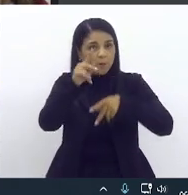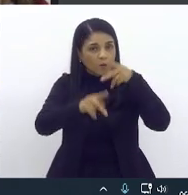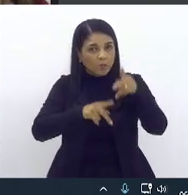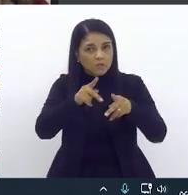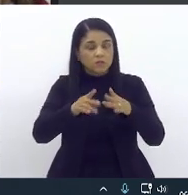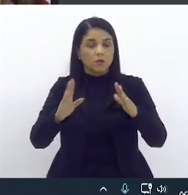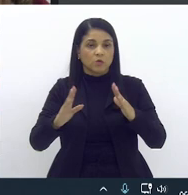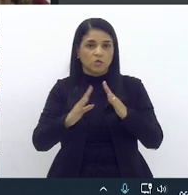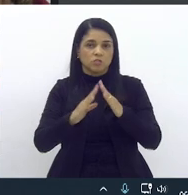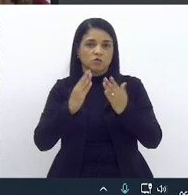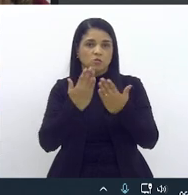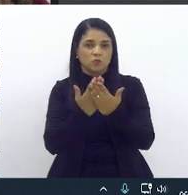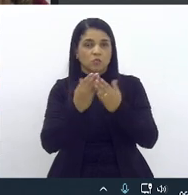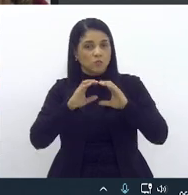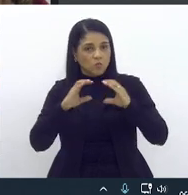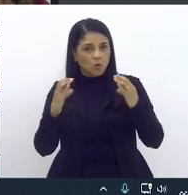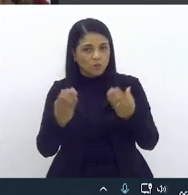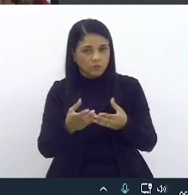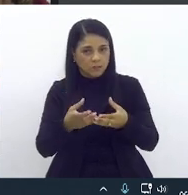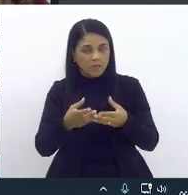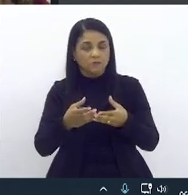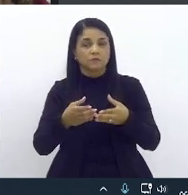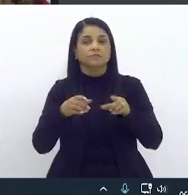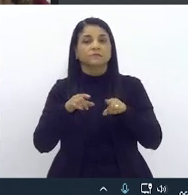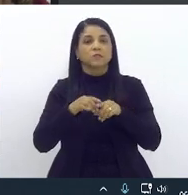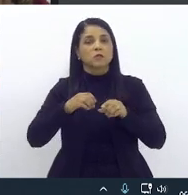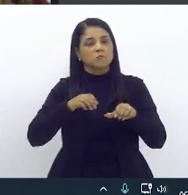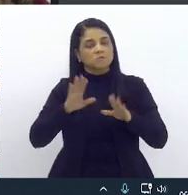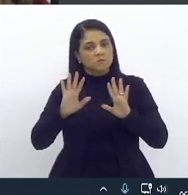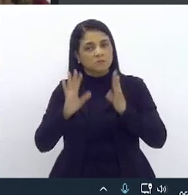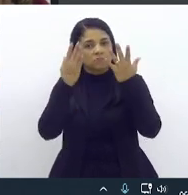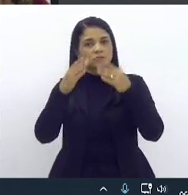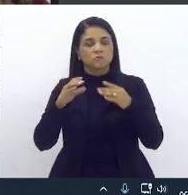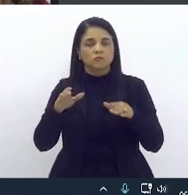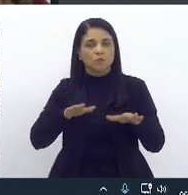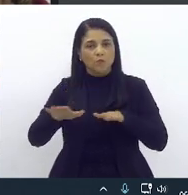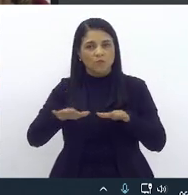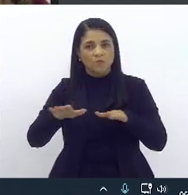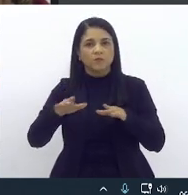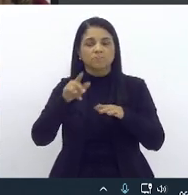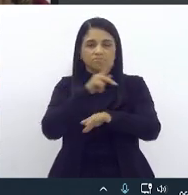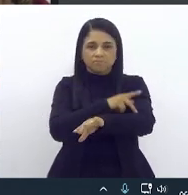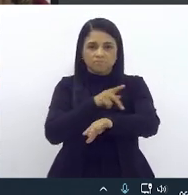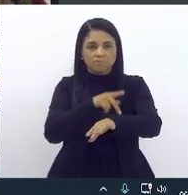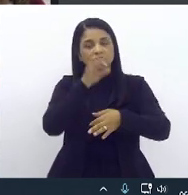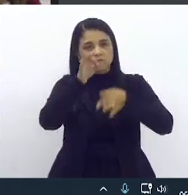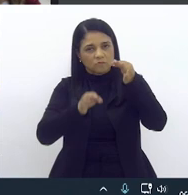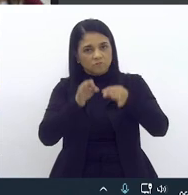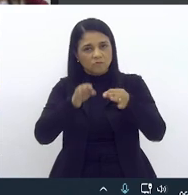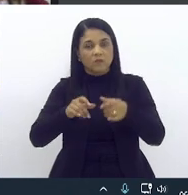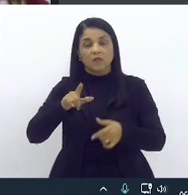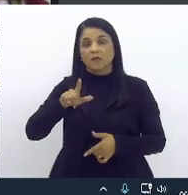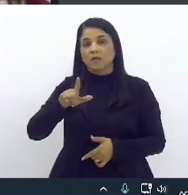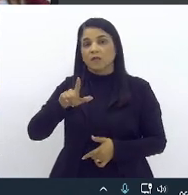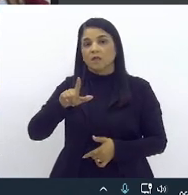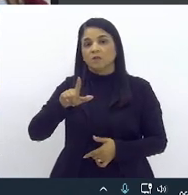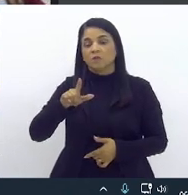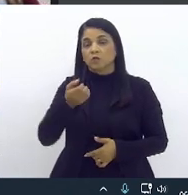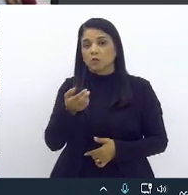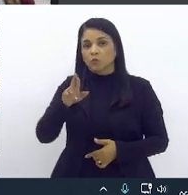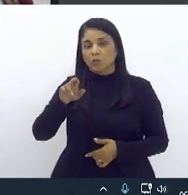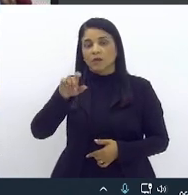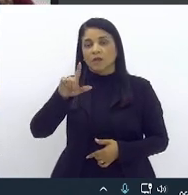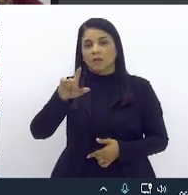comunidade escolar. Então, saúdo essa atividade, o movimento está à disposição com a sua assessoria pedagógica e jurídica, a doutora Eliana vai complementar com